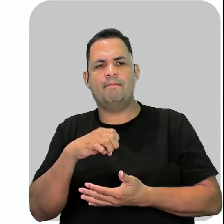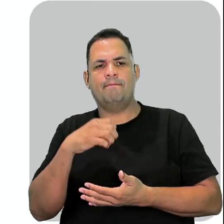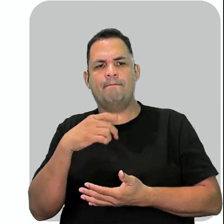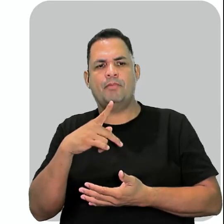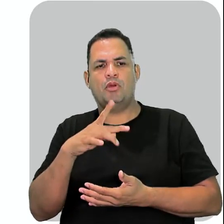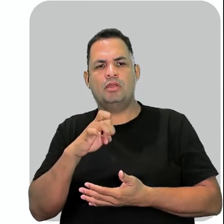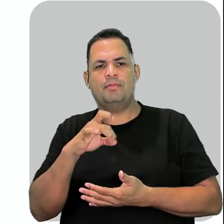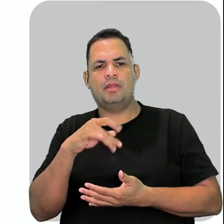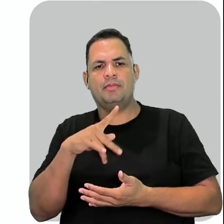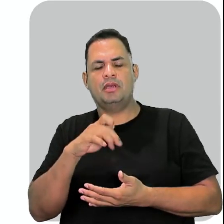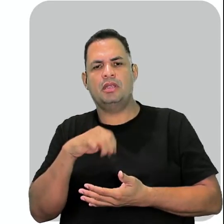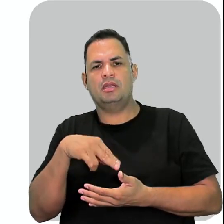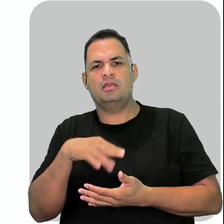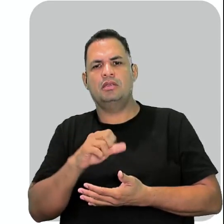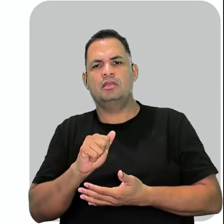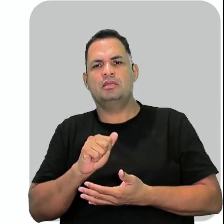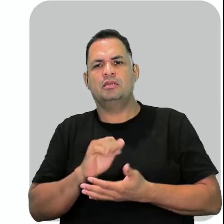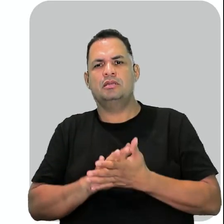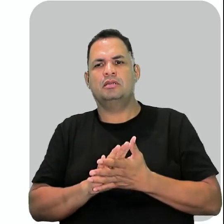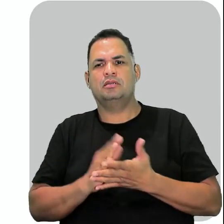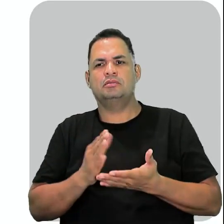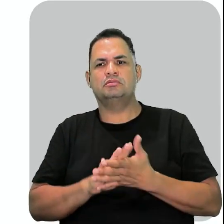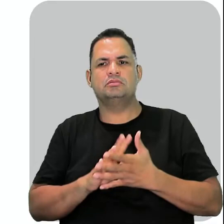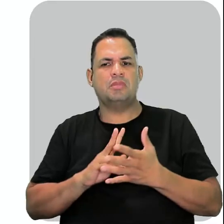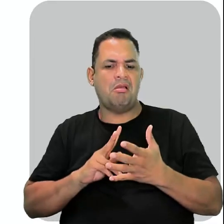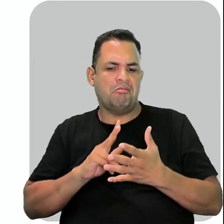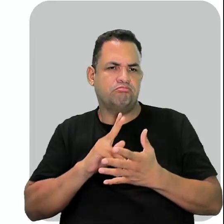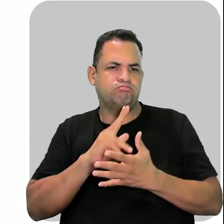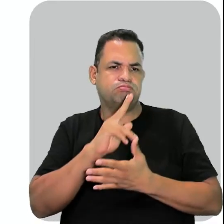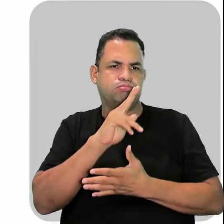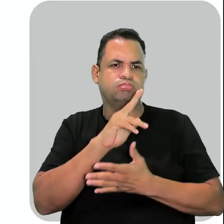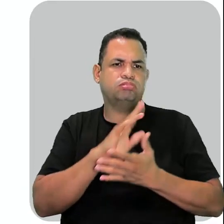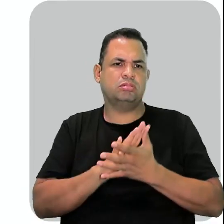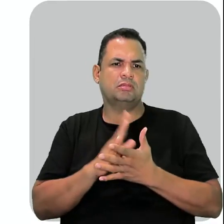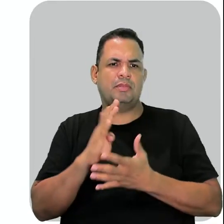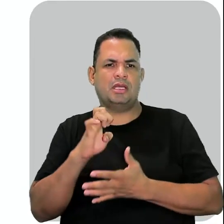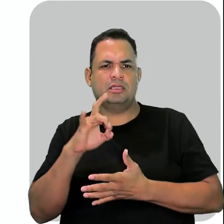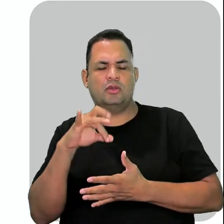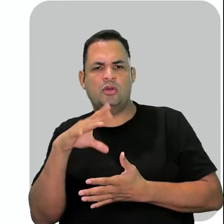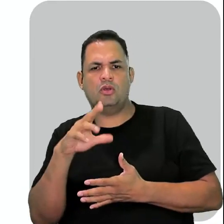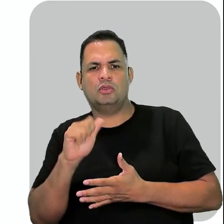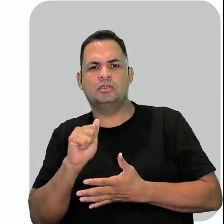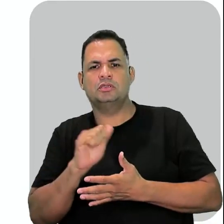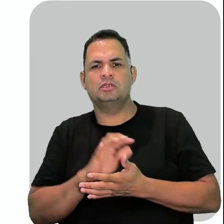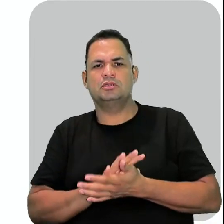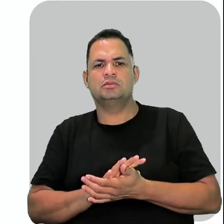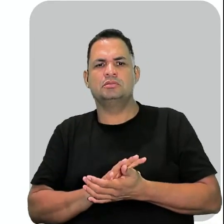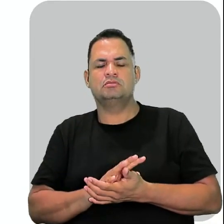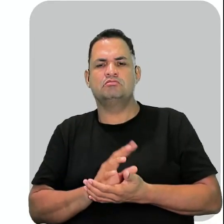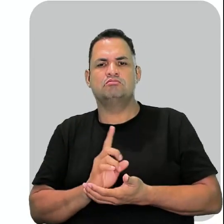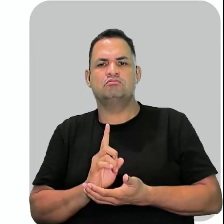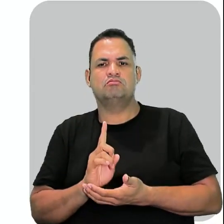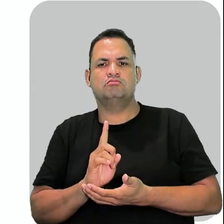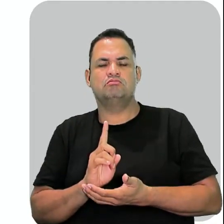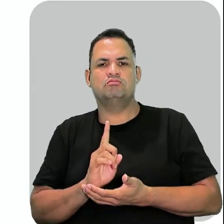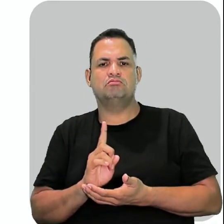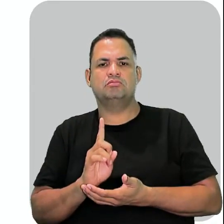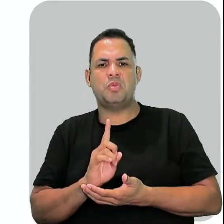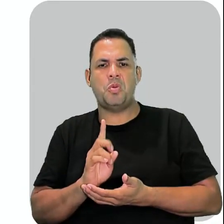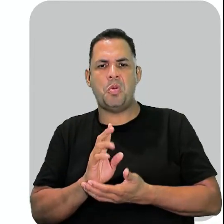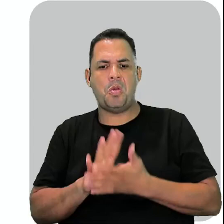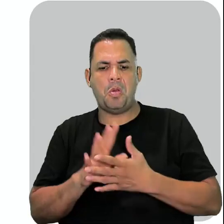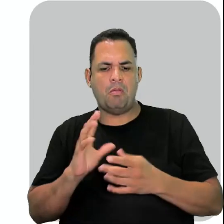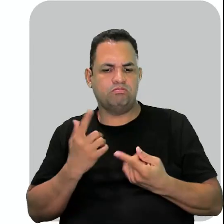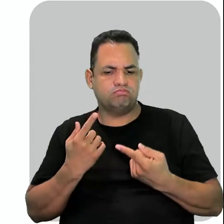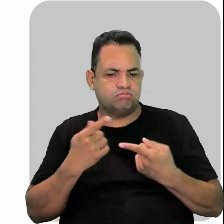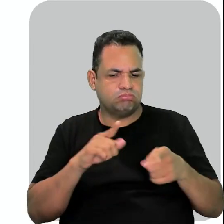O polipropileno, ela é uma fibra de alta resistência bacteriológica, tá, gente? Ela não é atacada